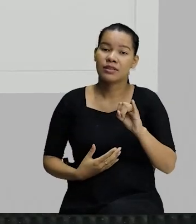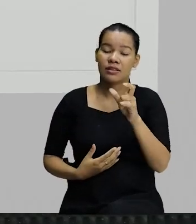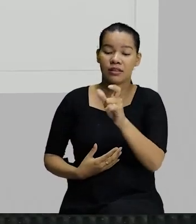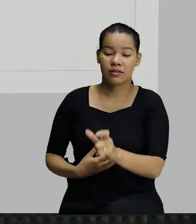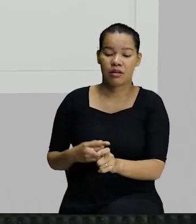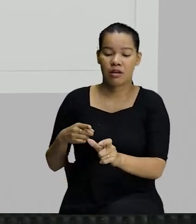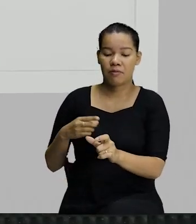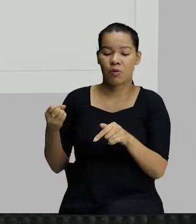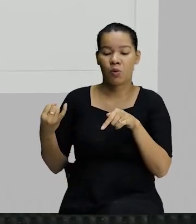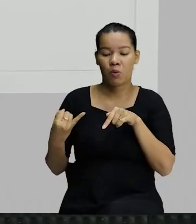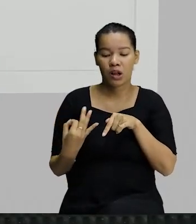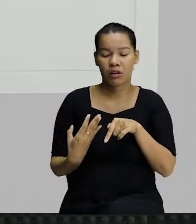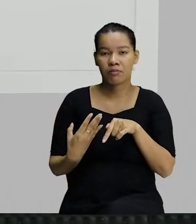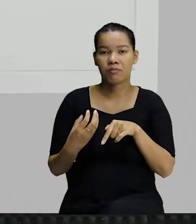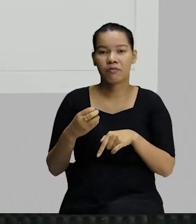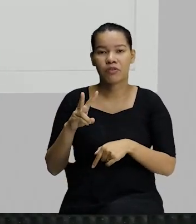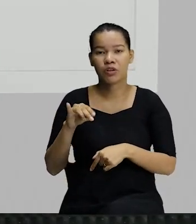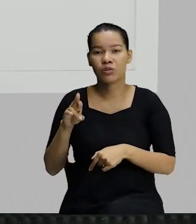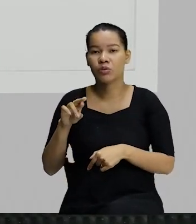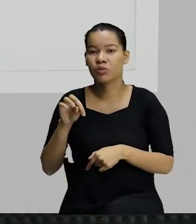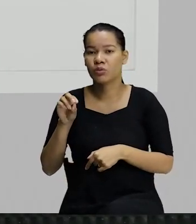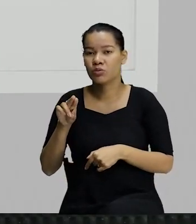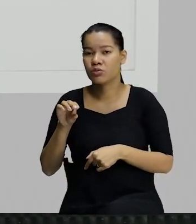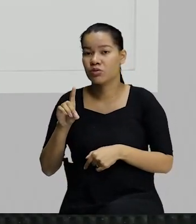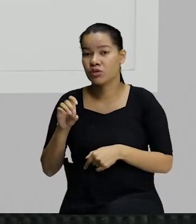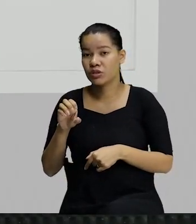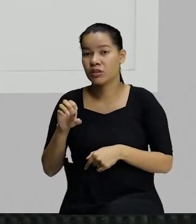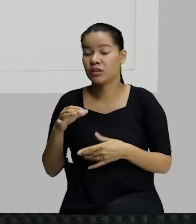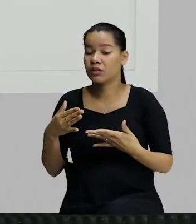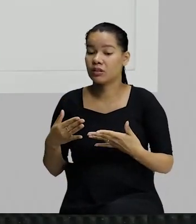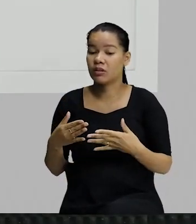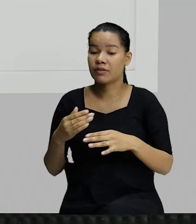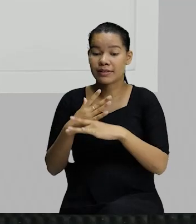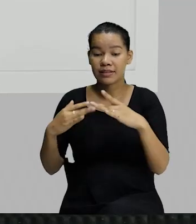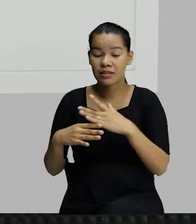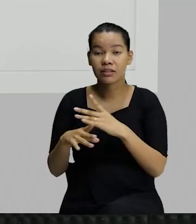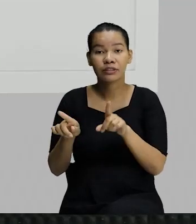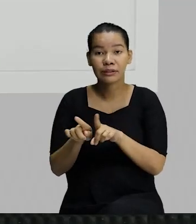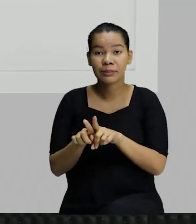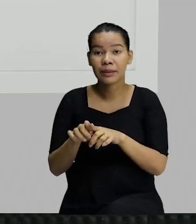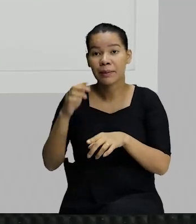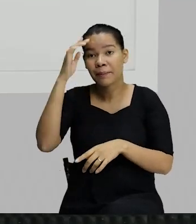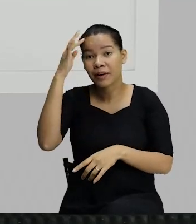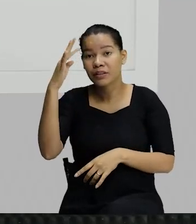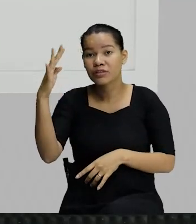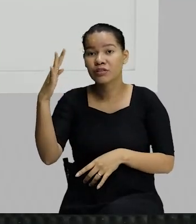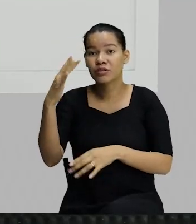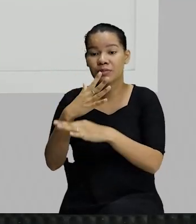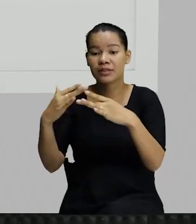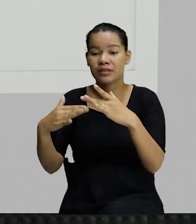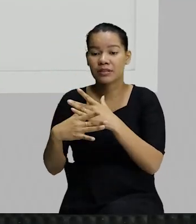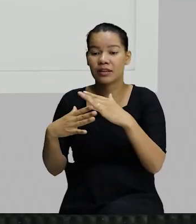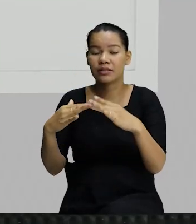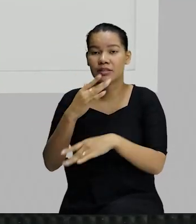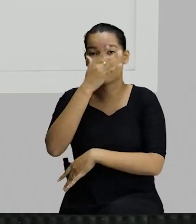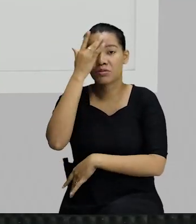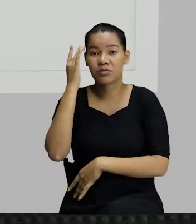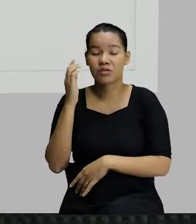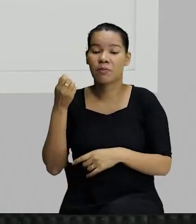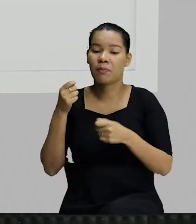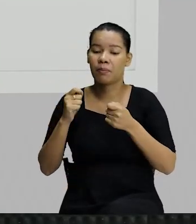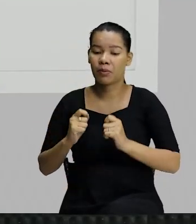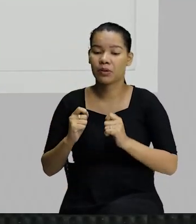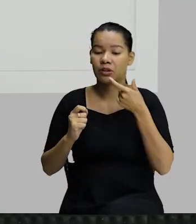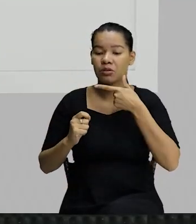também. Imagine uma cidade onde as pessoas conseguem alcançar a virtude. Então nós teremos o que? Boas